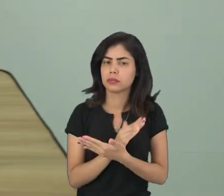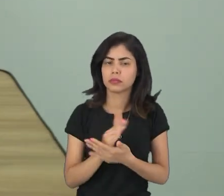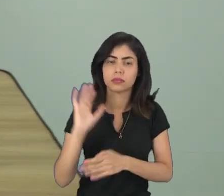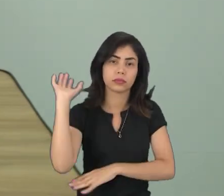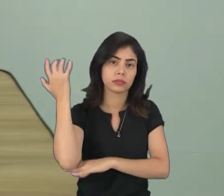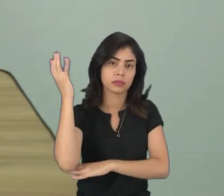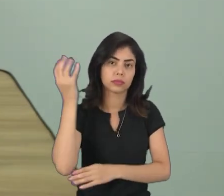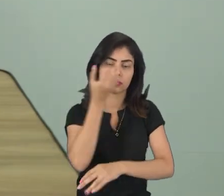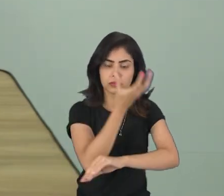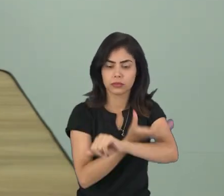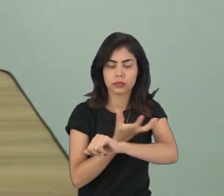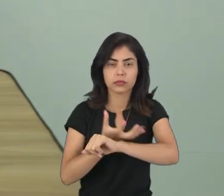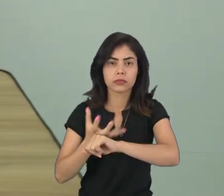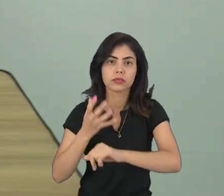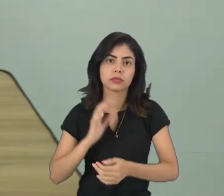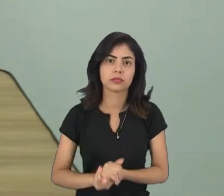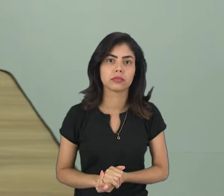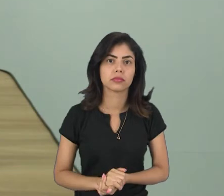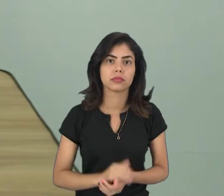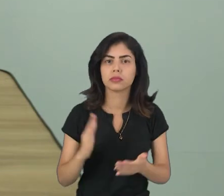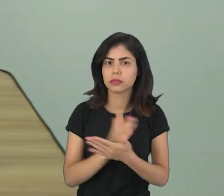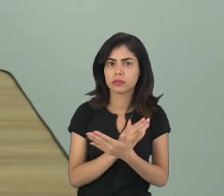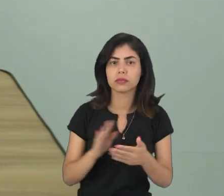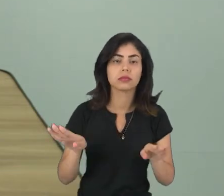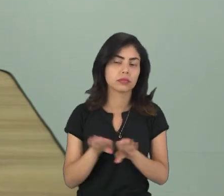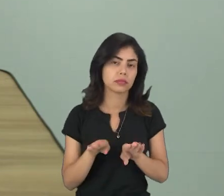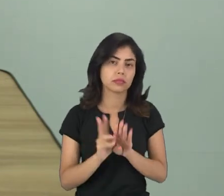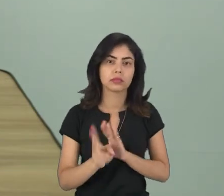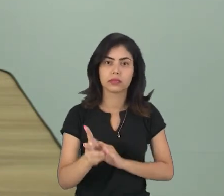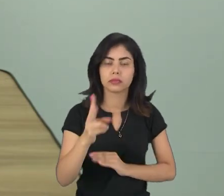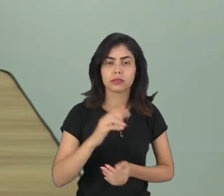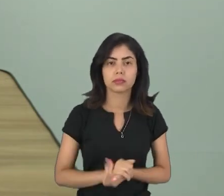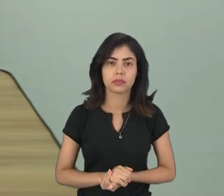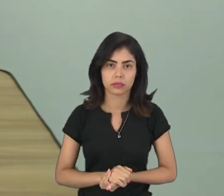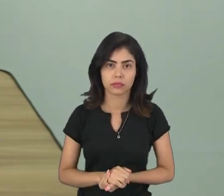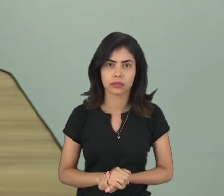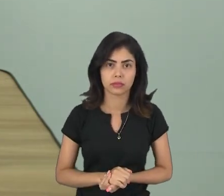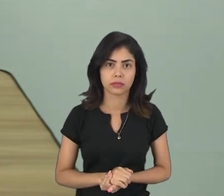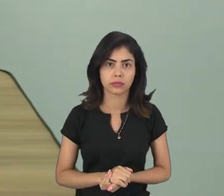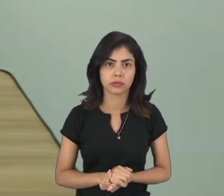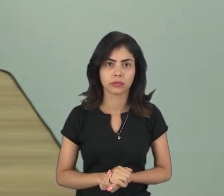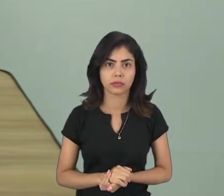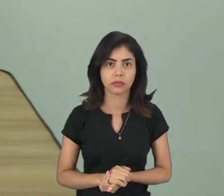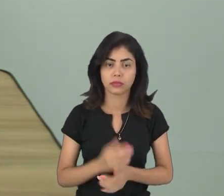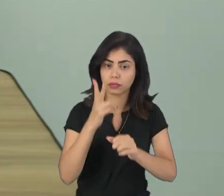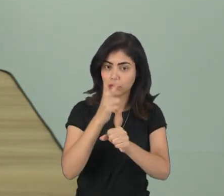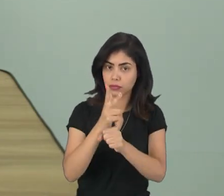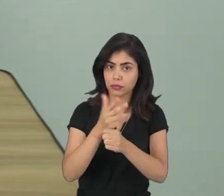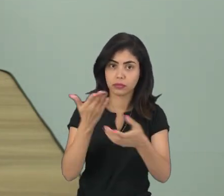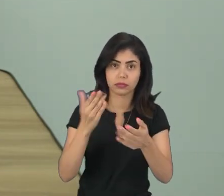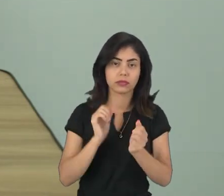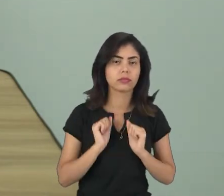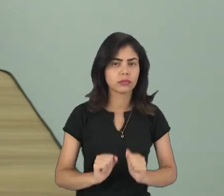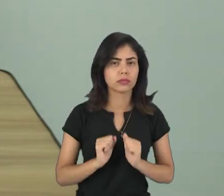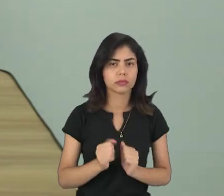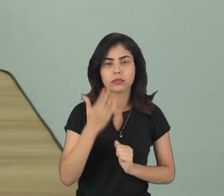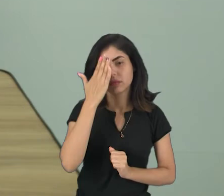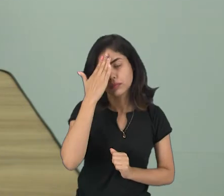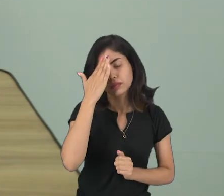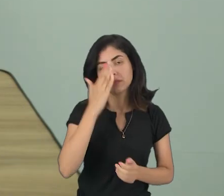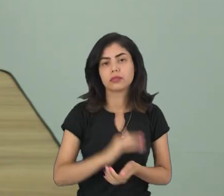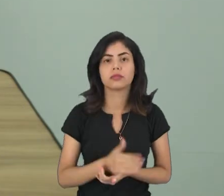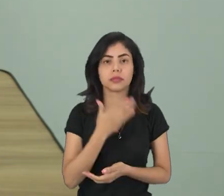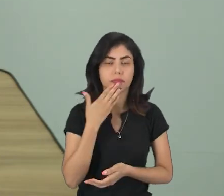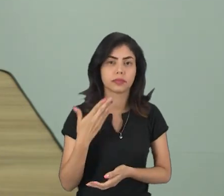foram replantadas e algumas também permaneceram. Então, este vídeo foi para que possamos